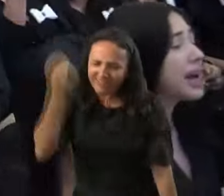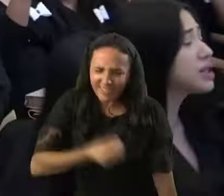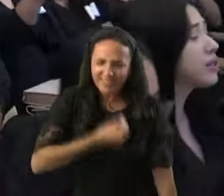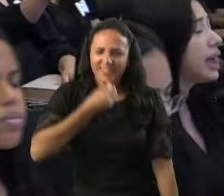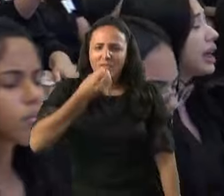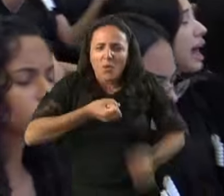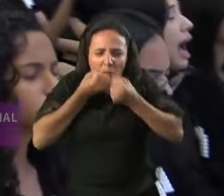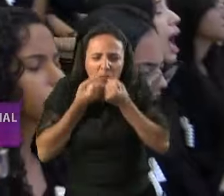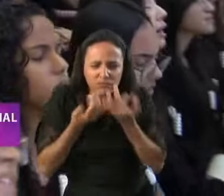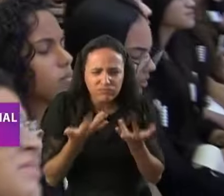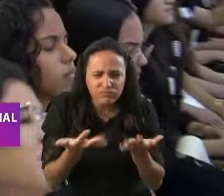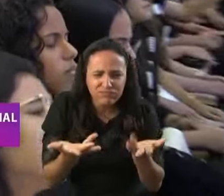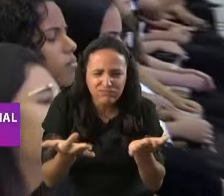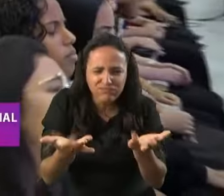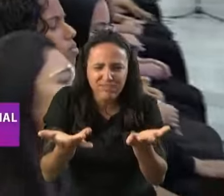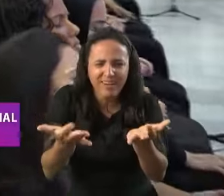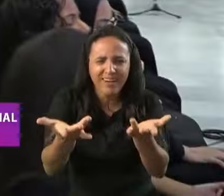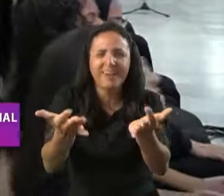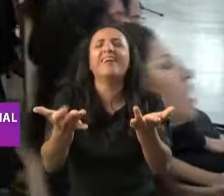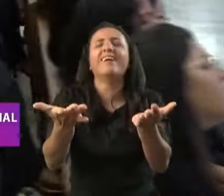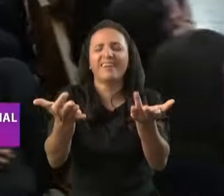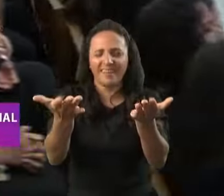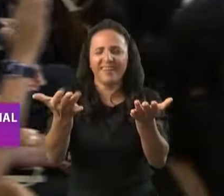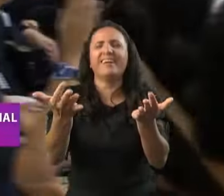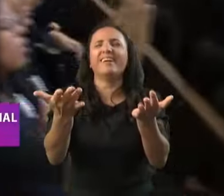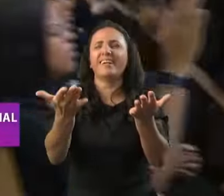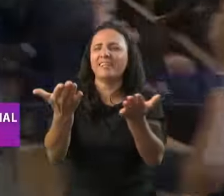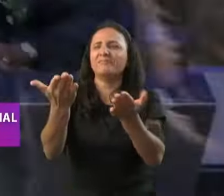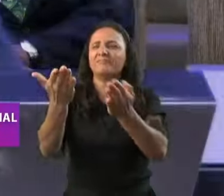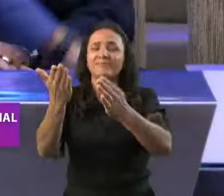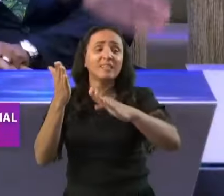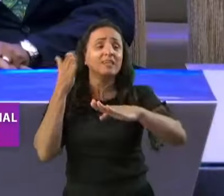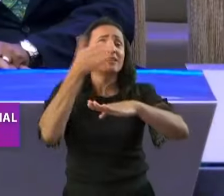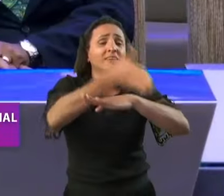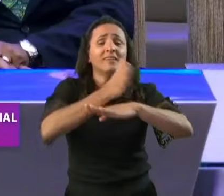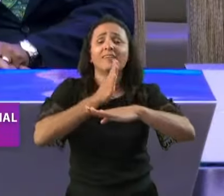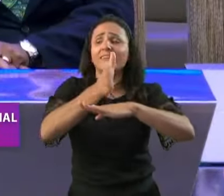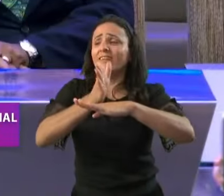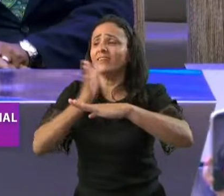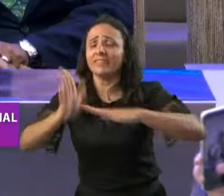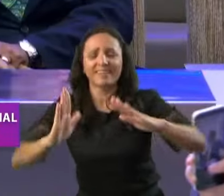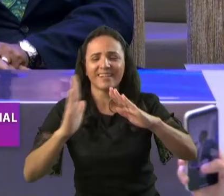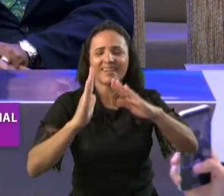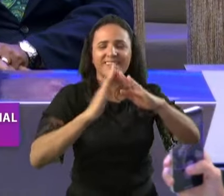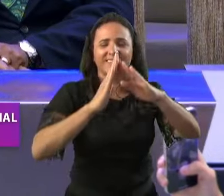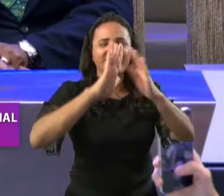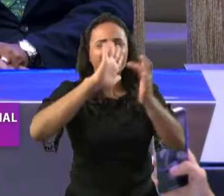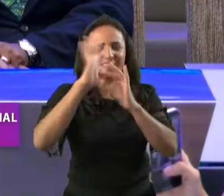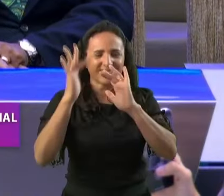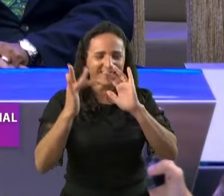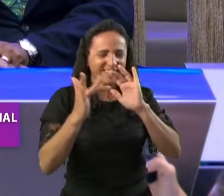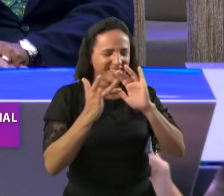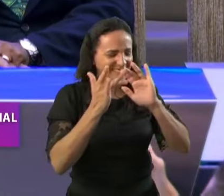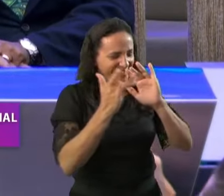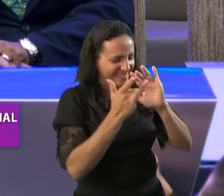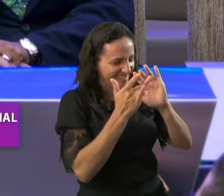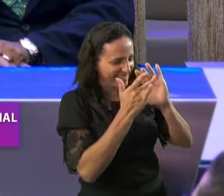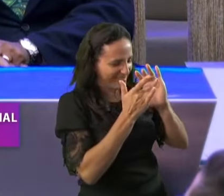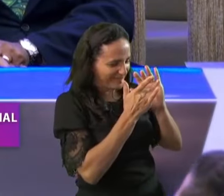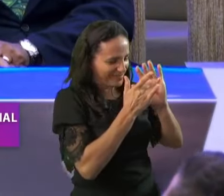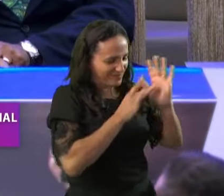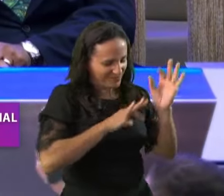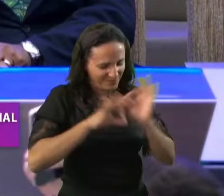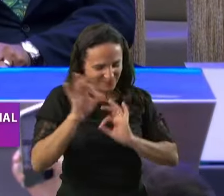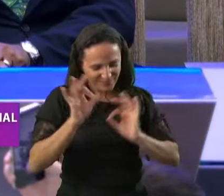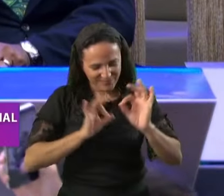traz vida, traz vida. Passa lá em casa, Jesus, Ele